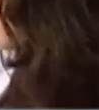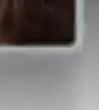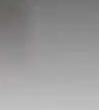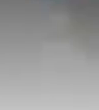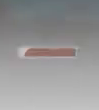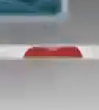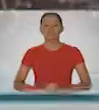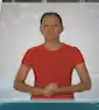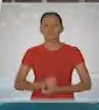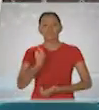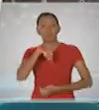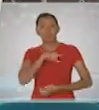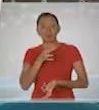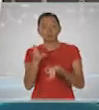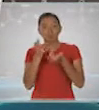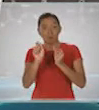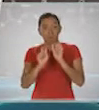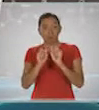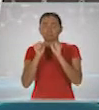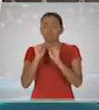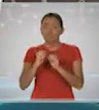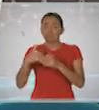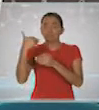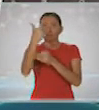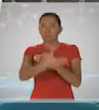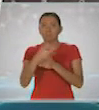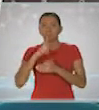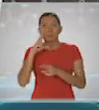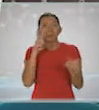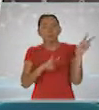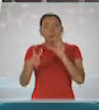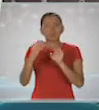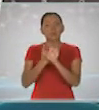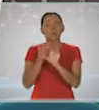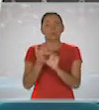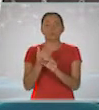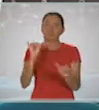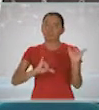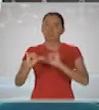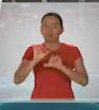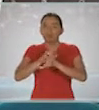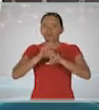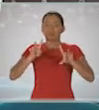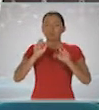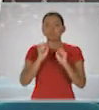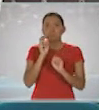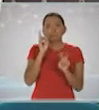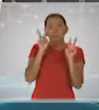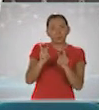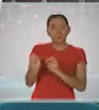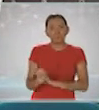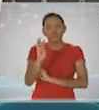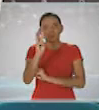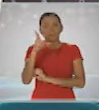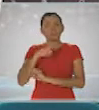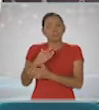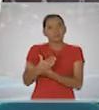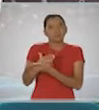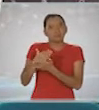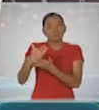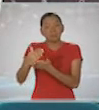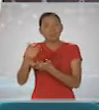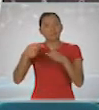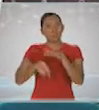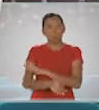conhecimentos. E a perspectiva é que eles possam sair daqui com uma nova visão do conteúdo da química, que eles possam enxergar o Show do Milhão Químico como um